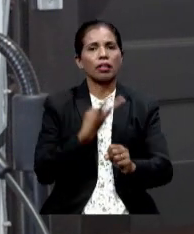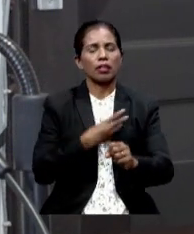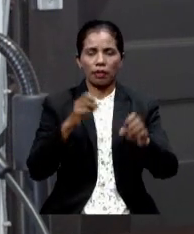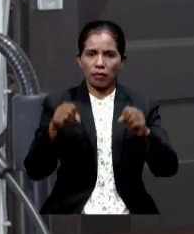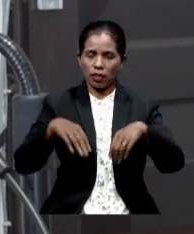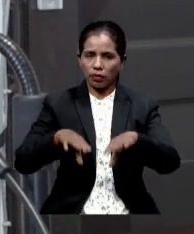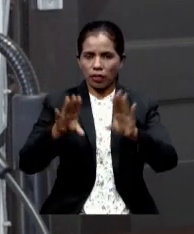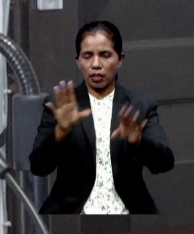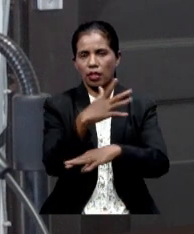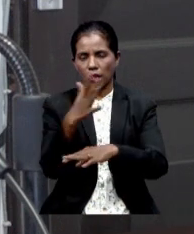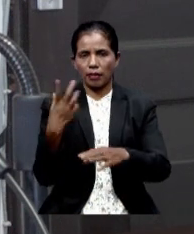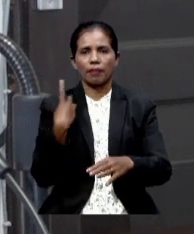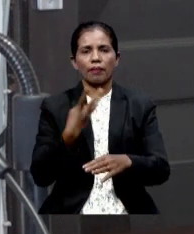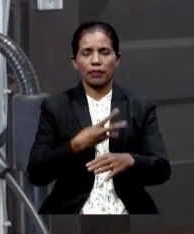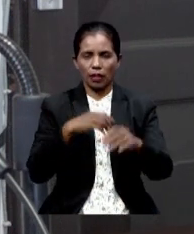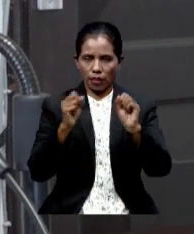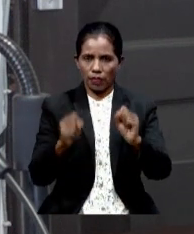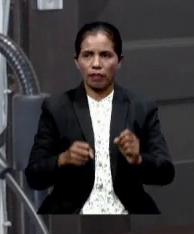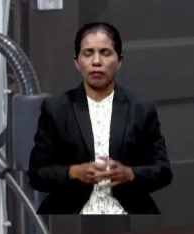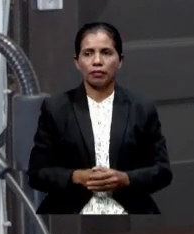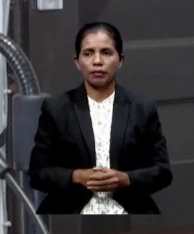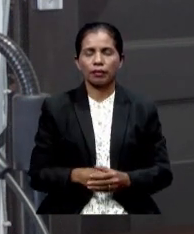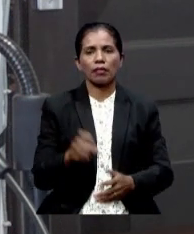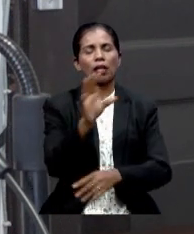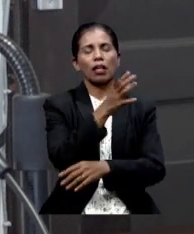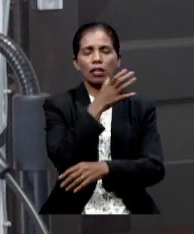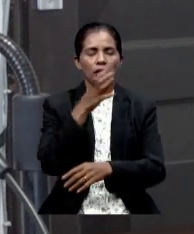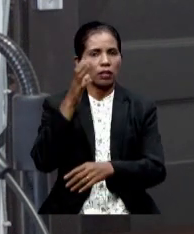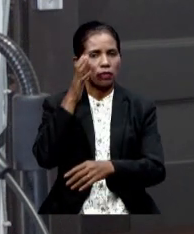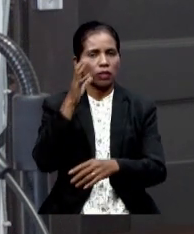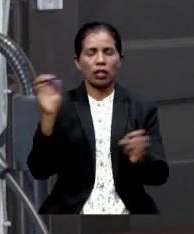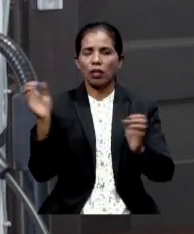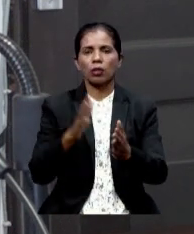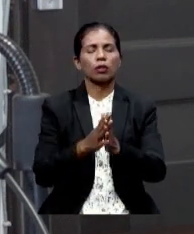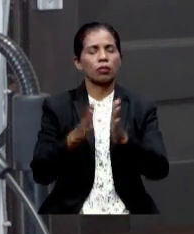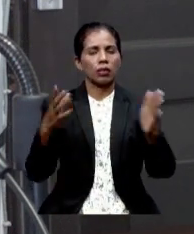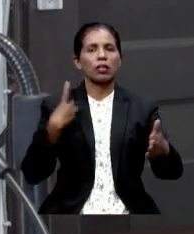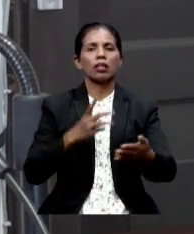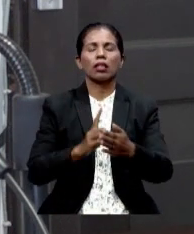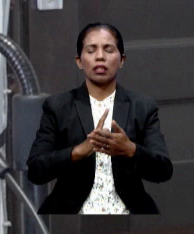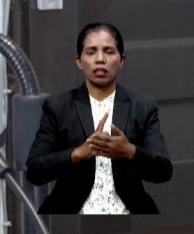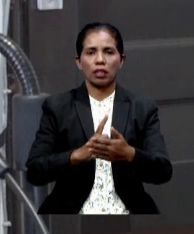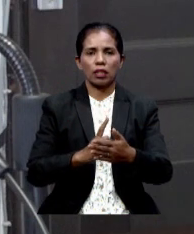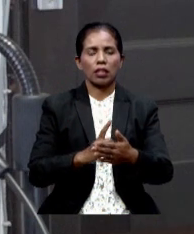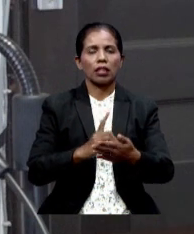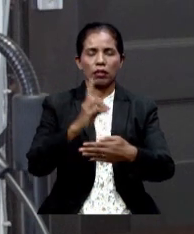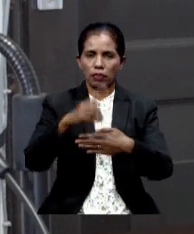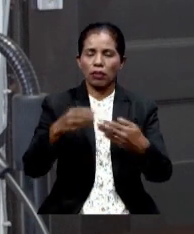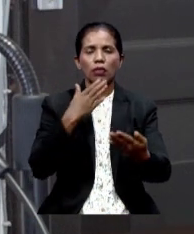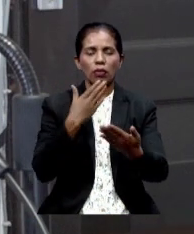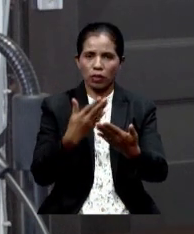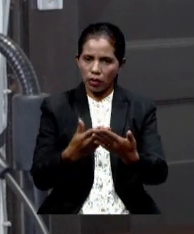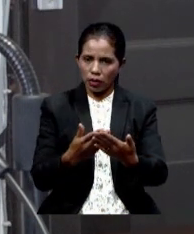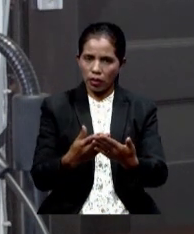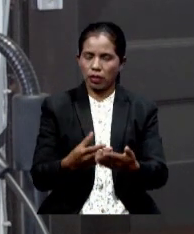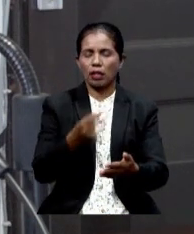ita é a lubo que ira neve ma que ita. Agricultura, la os bot, mas vê se ita desenvolve de dia, importante ita desenvolve bem,